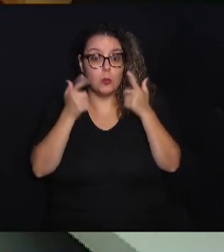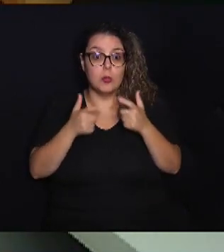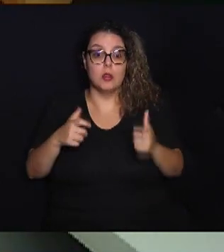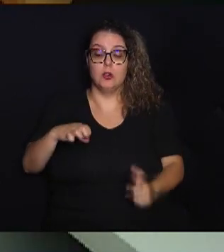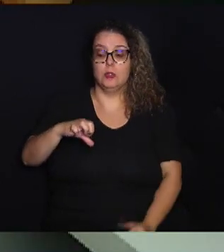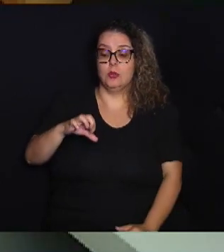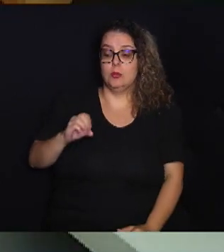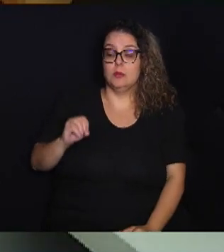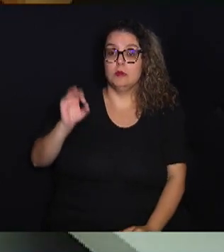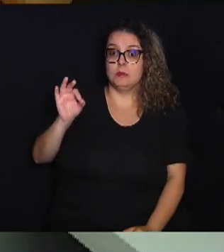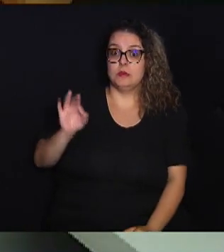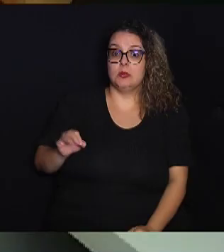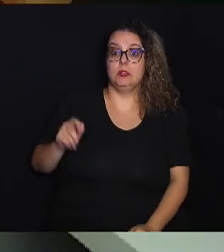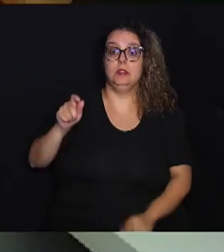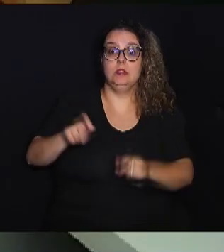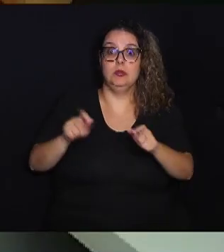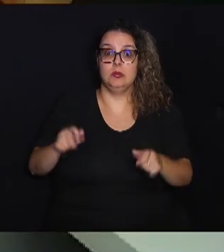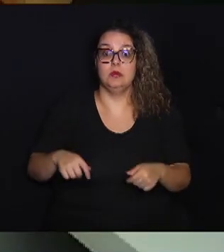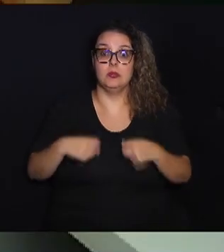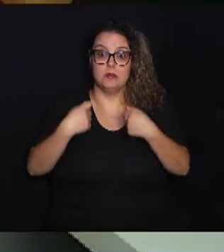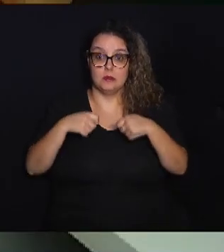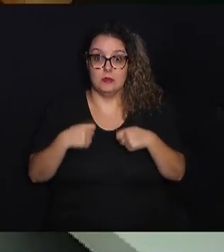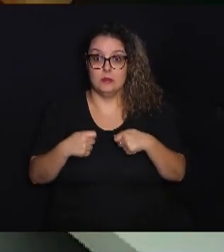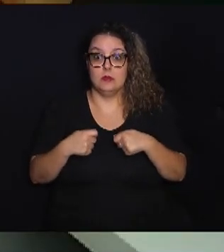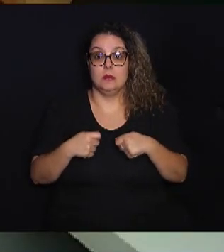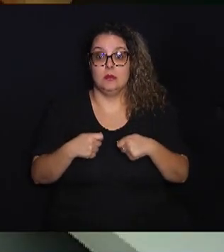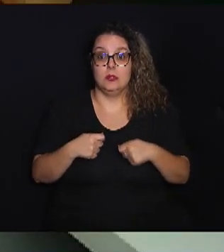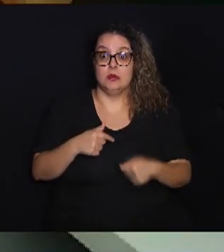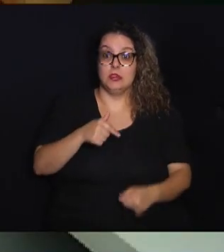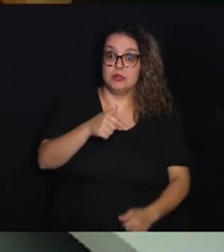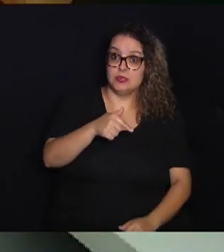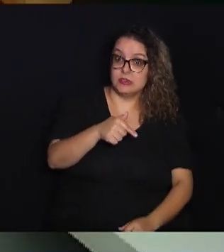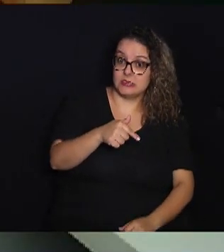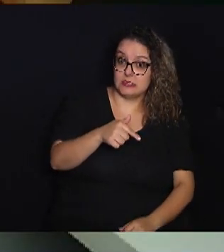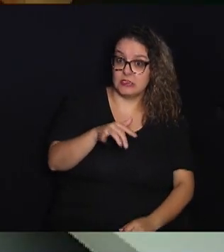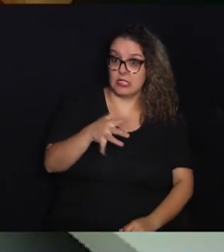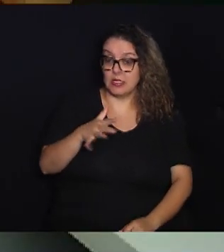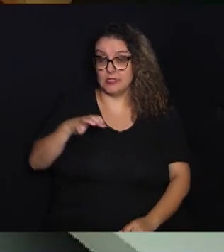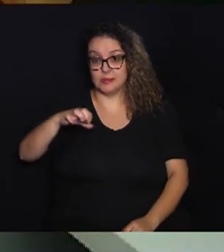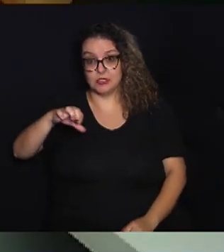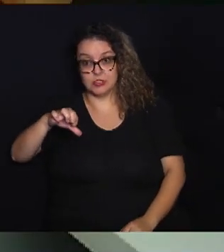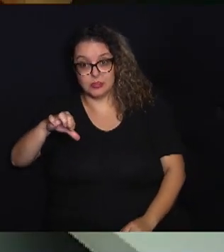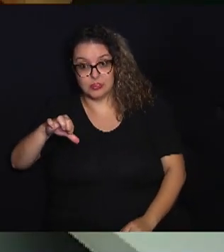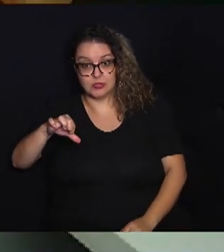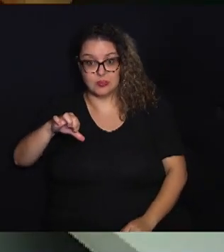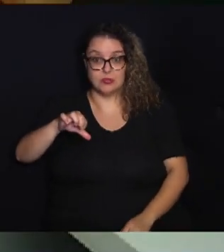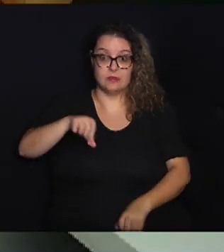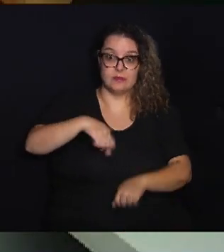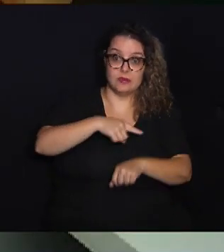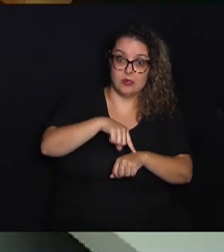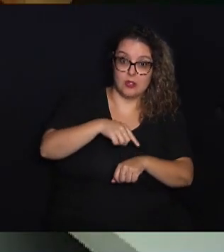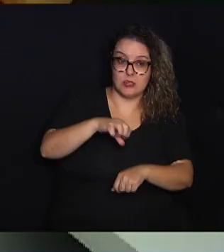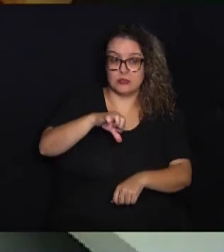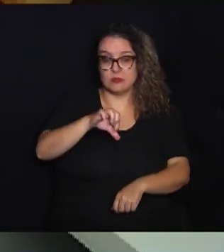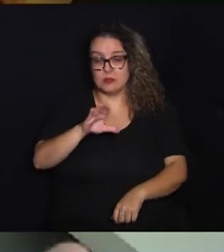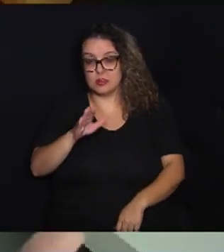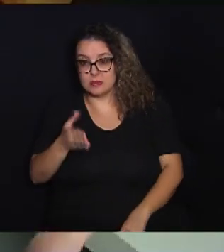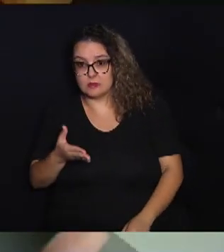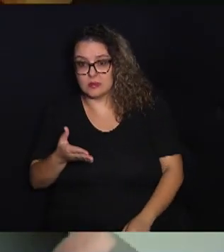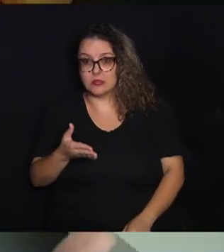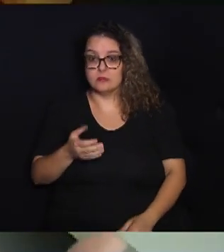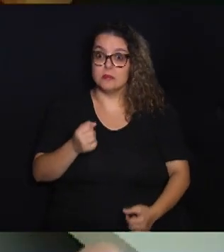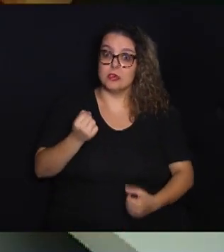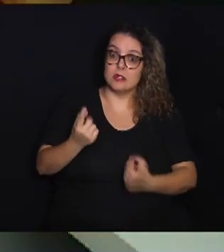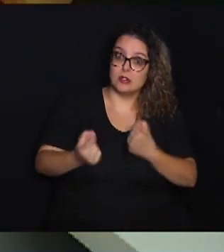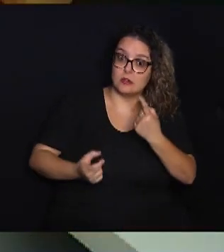90% das pessoas, mais ou menos, vão precisar entre 7 e 9 horas, 9 horas e meia, né? Tem